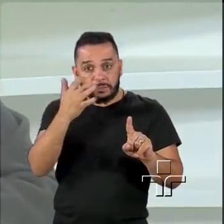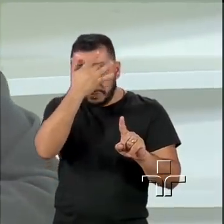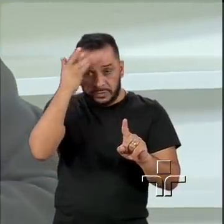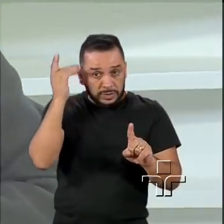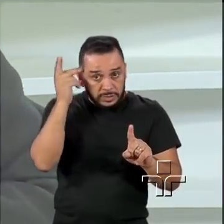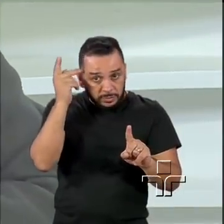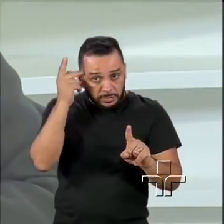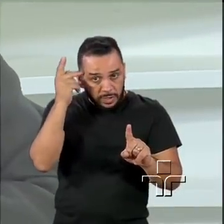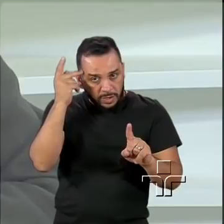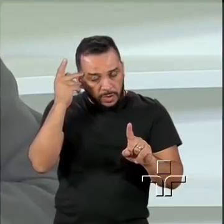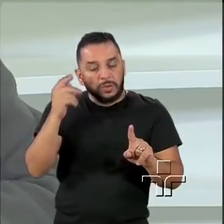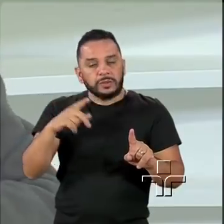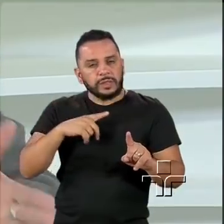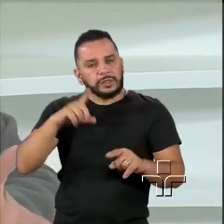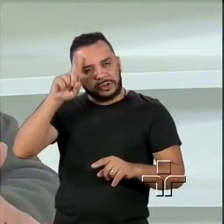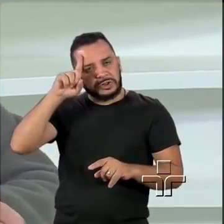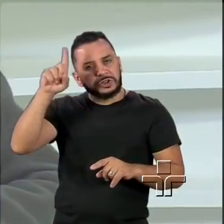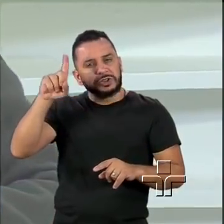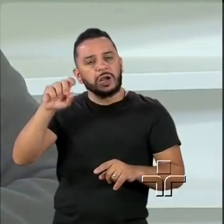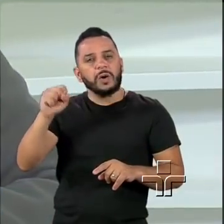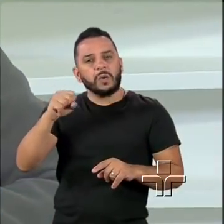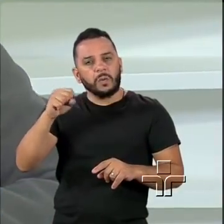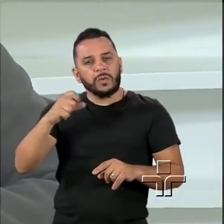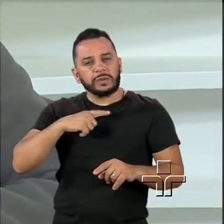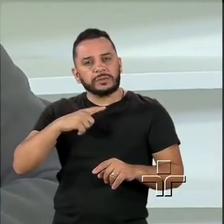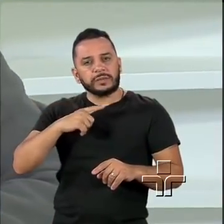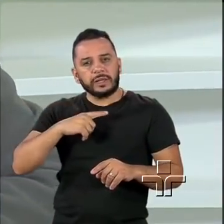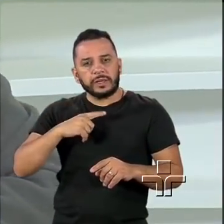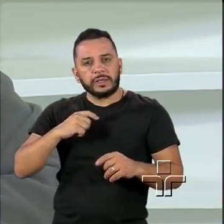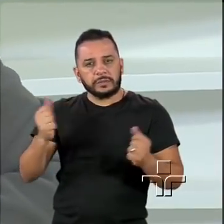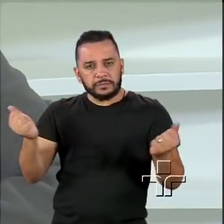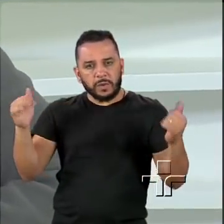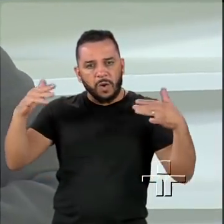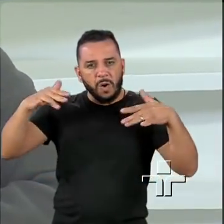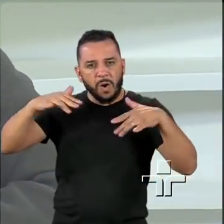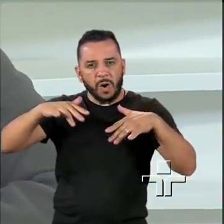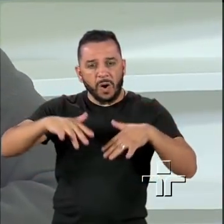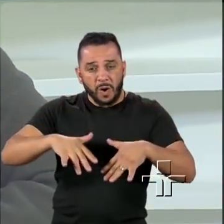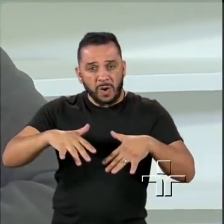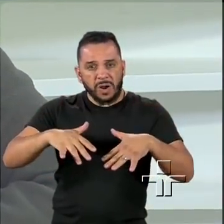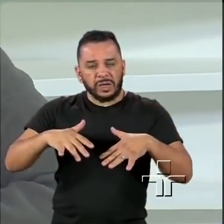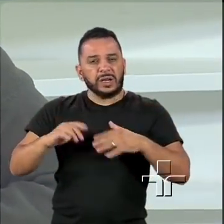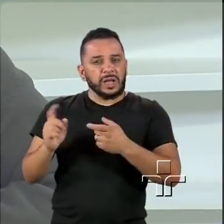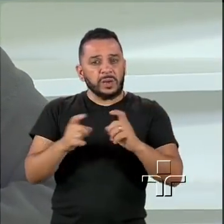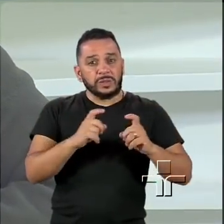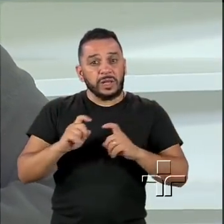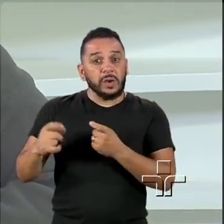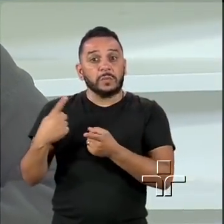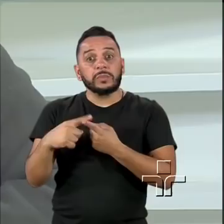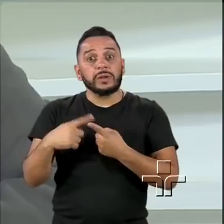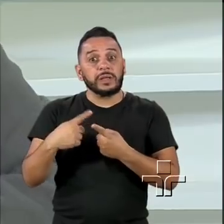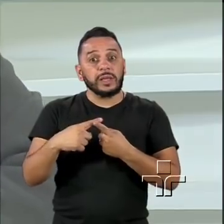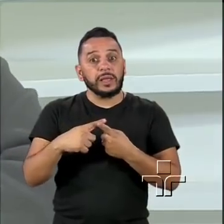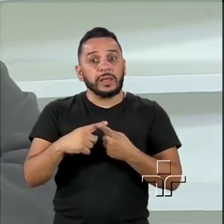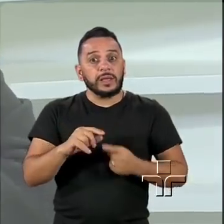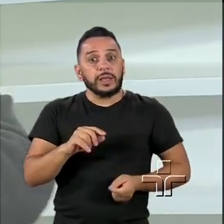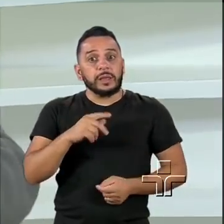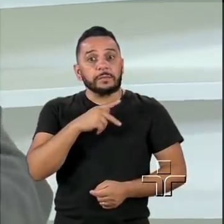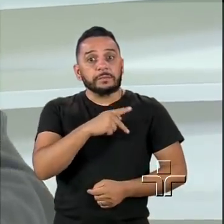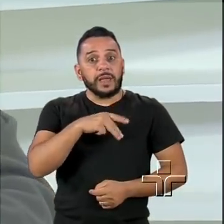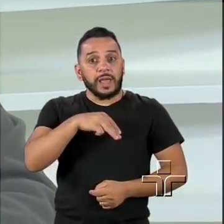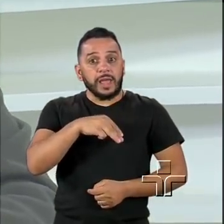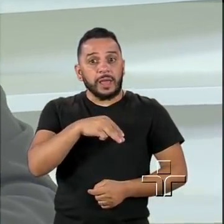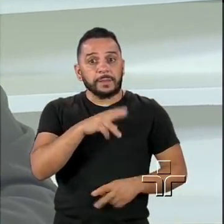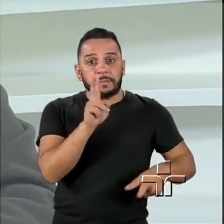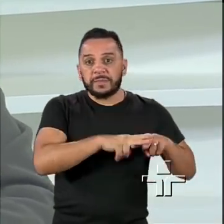audiência pública no próximo dia 8, em função da negativa de prisão desses agentes pelo judiciário. Como o senhor